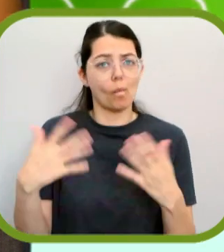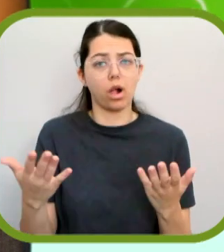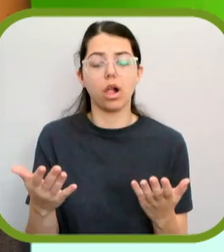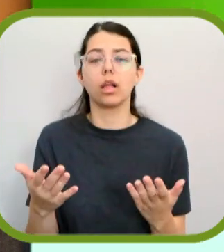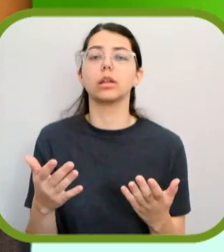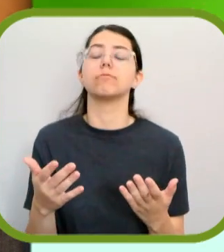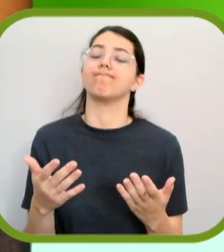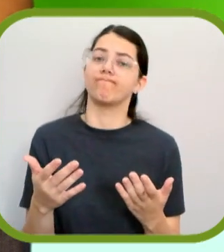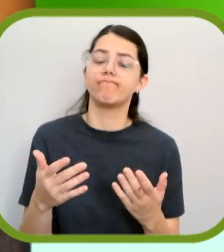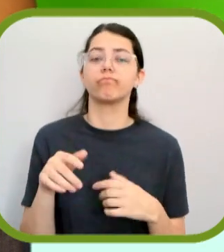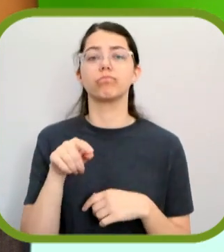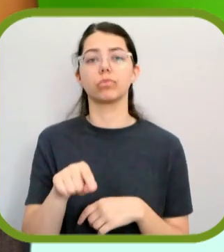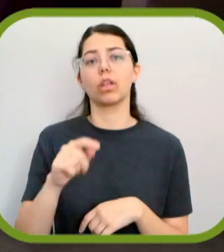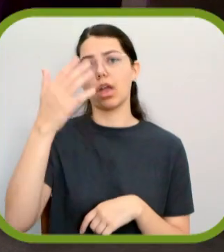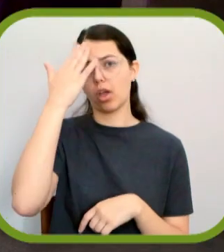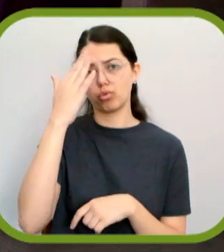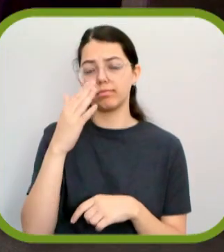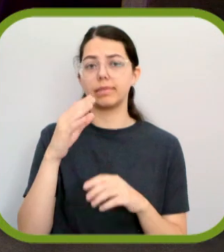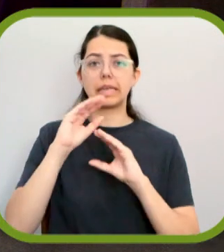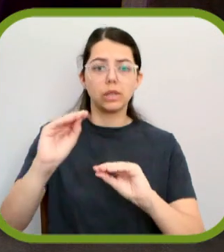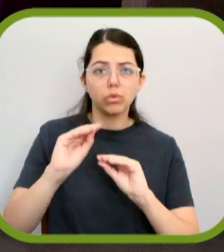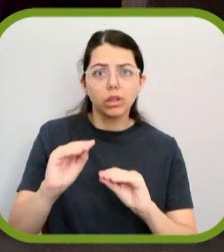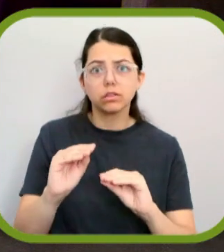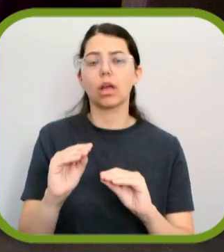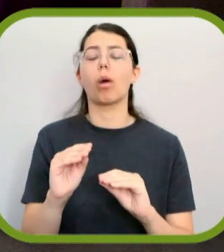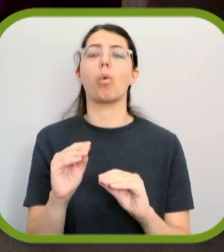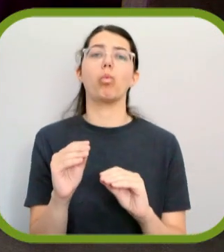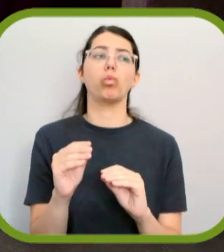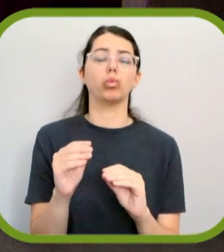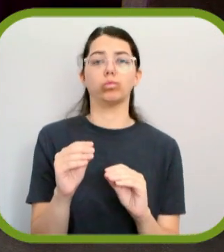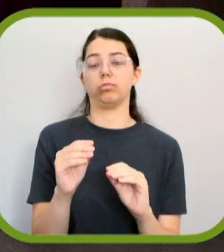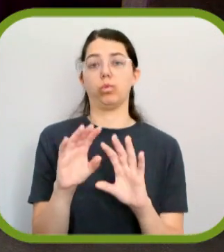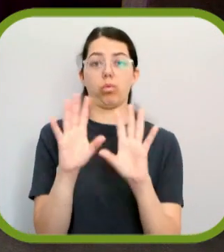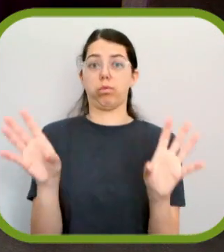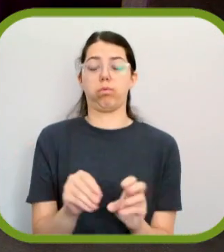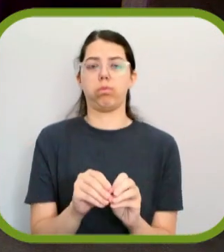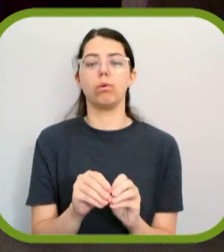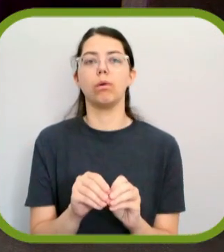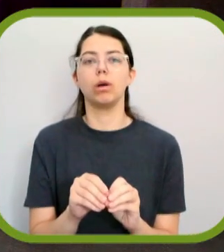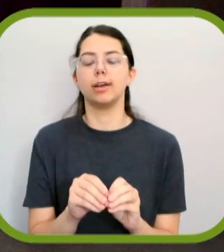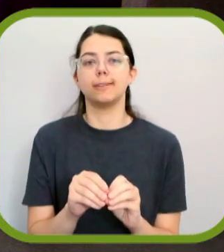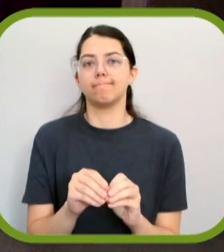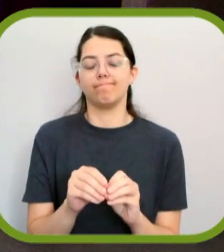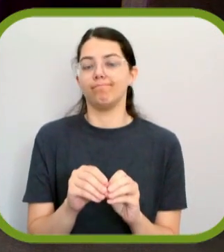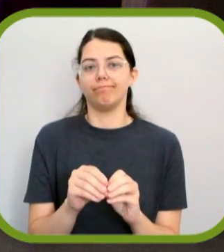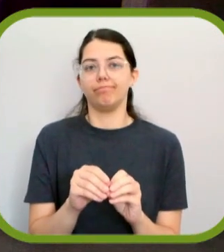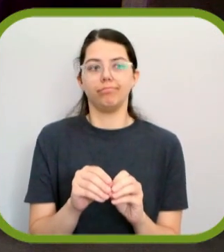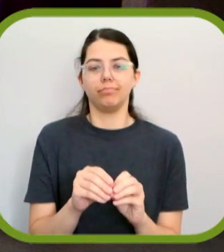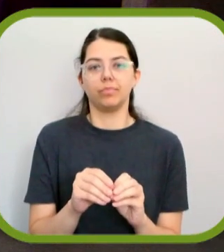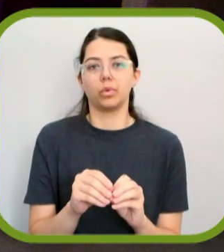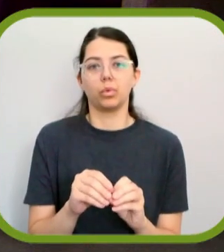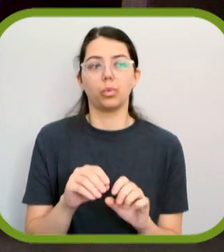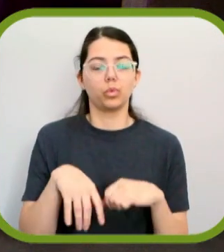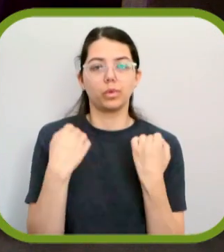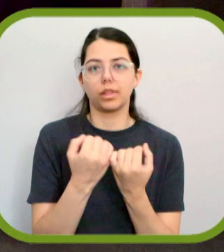seja um homem ou seja uma mulher. Por isso, eu acho que toda esta educação, toda que